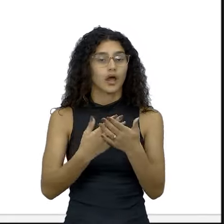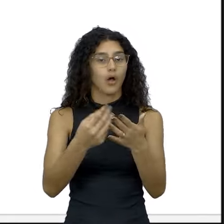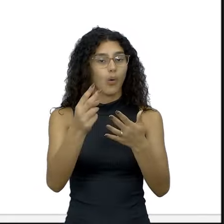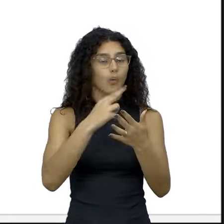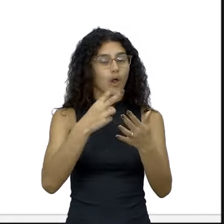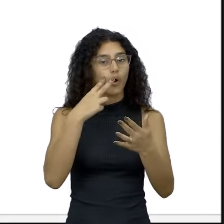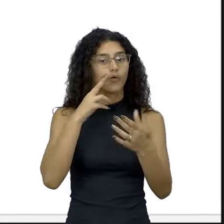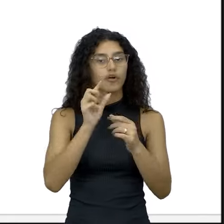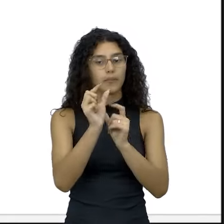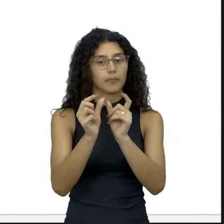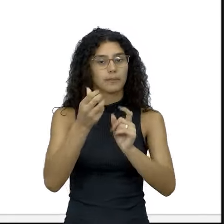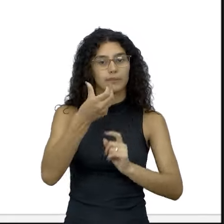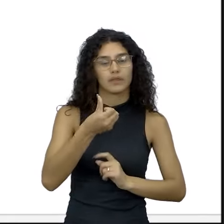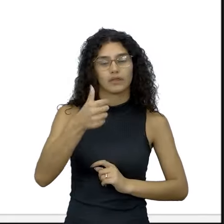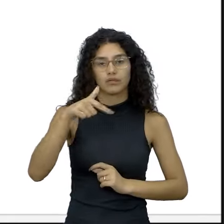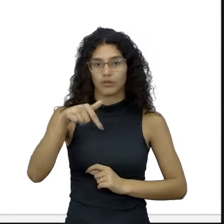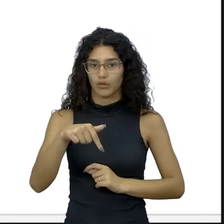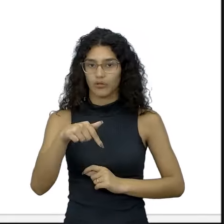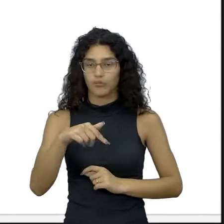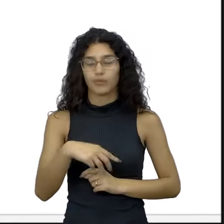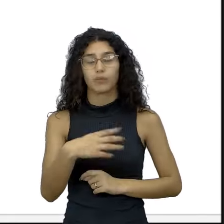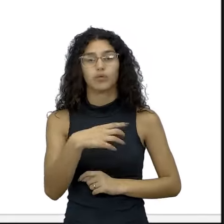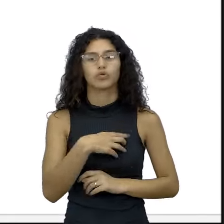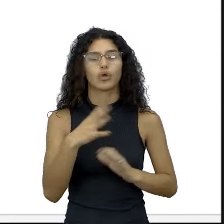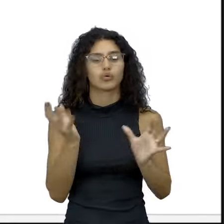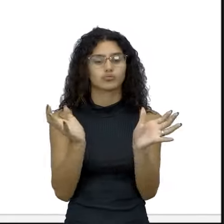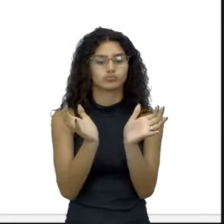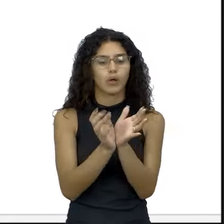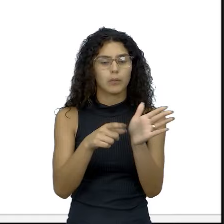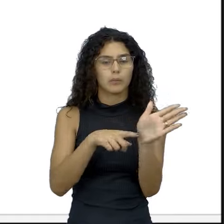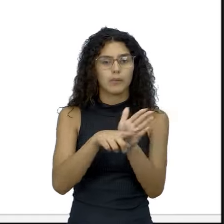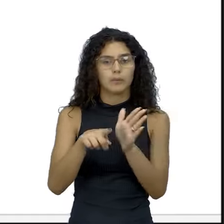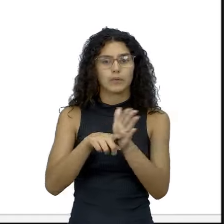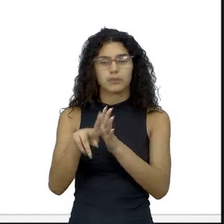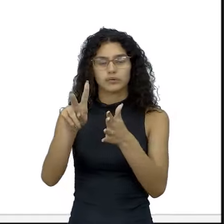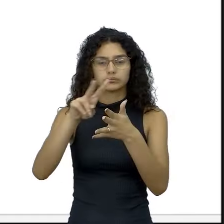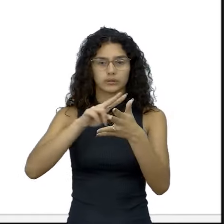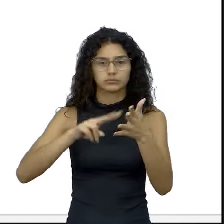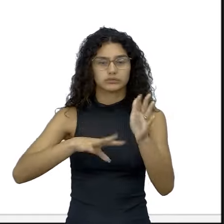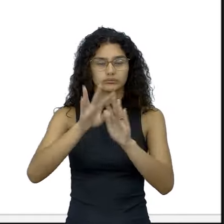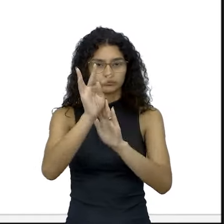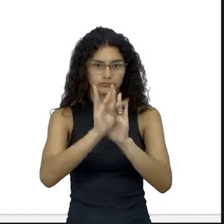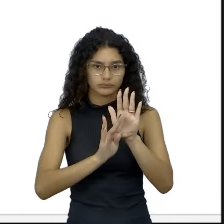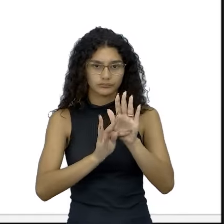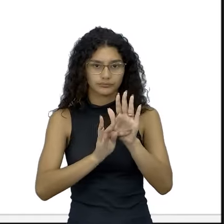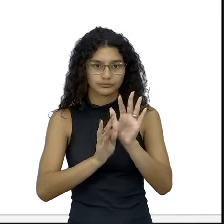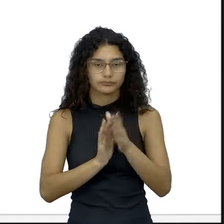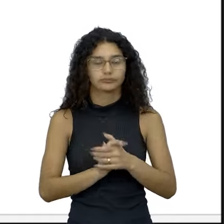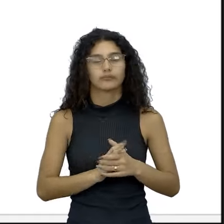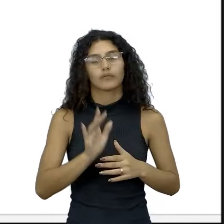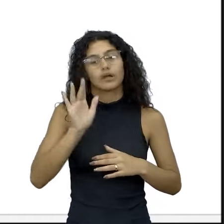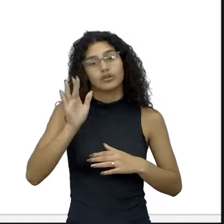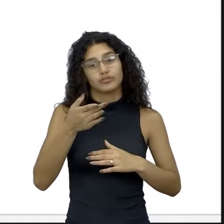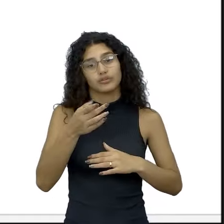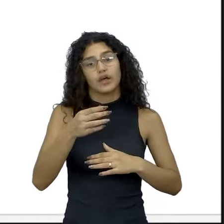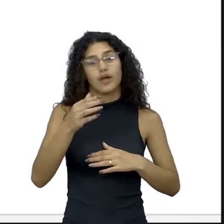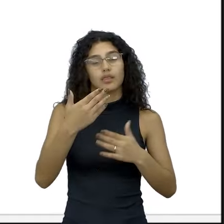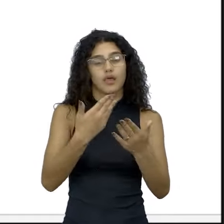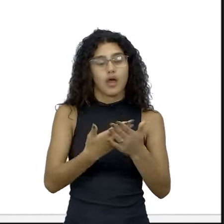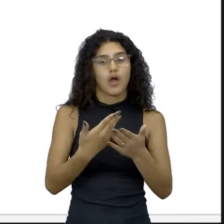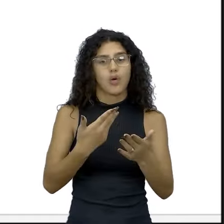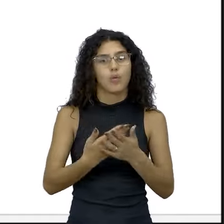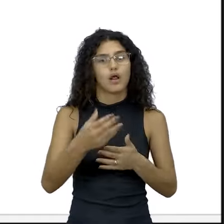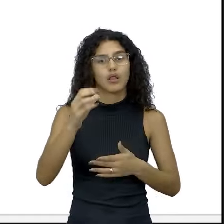verbetes na aula 6 e 7, né? E por meio de um conjunto de perguntas, eles analisam os textos. Já na 9,